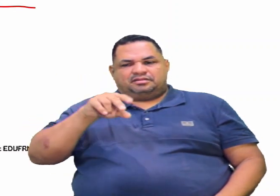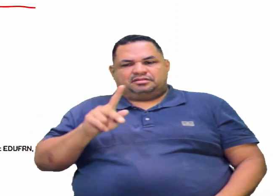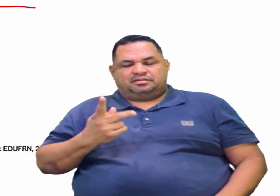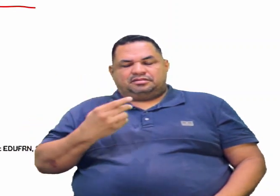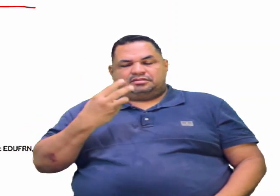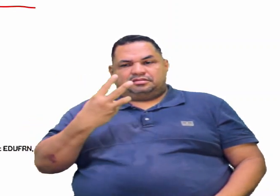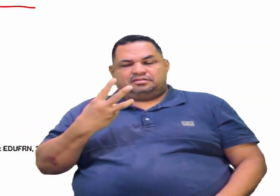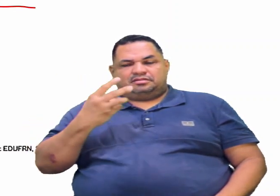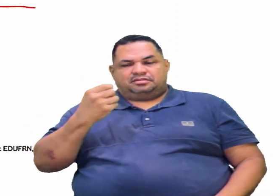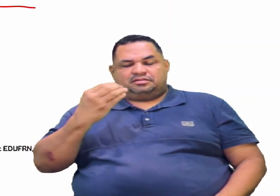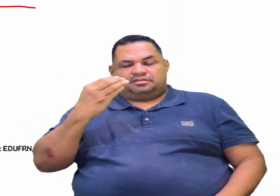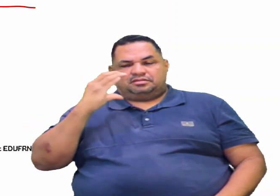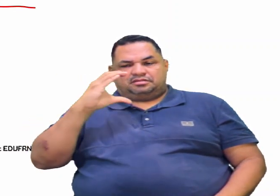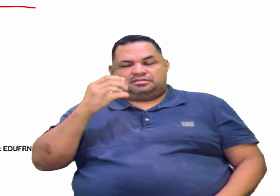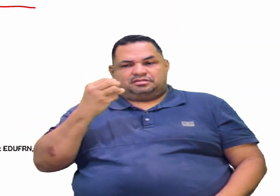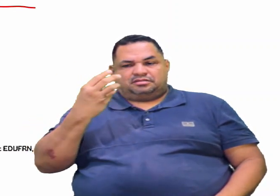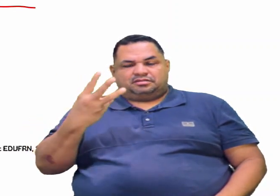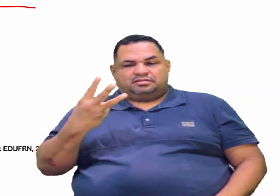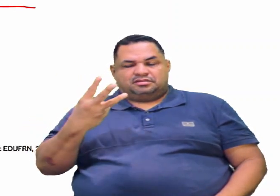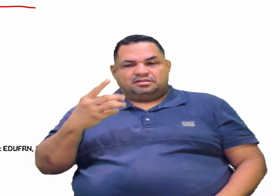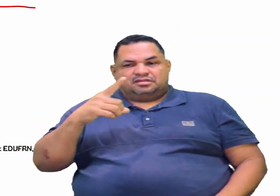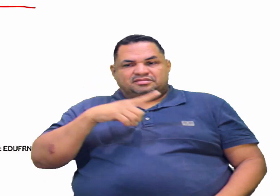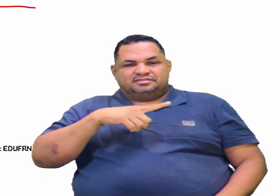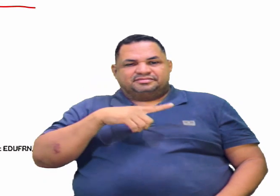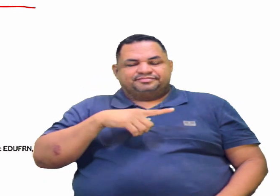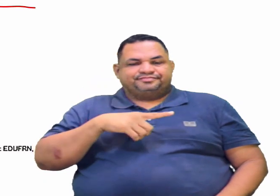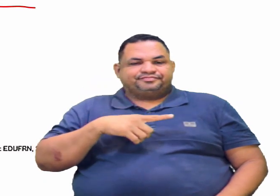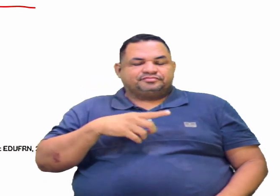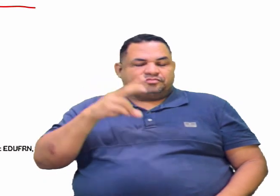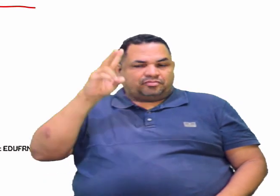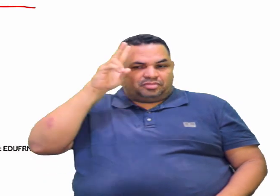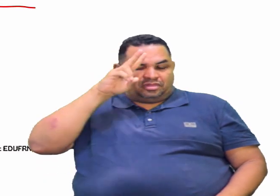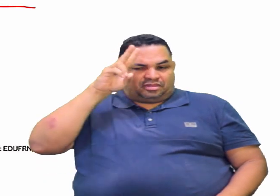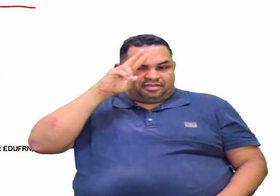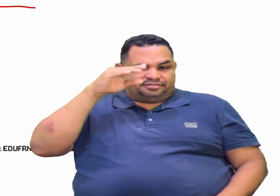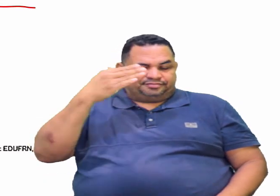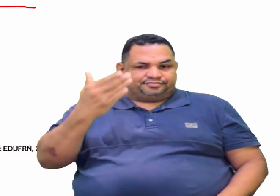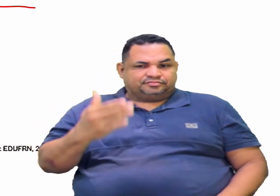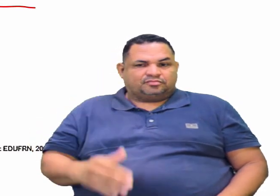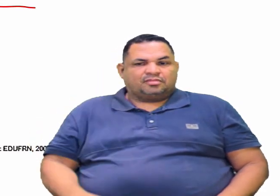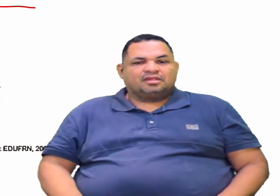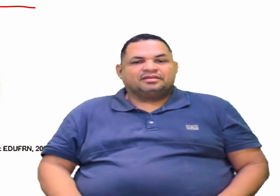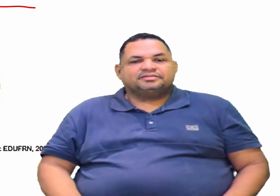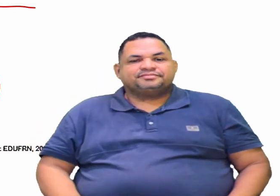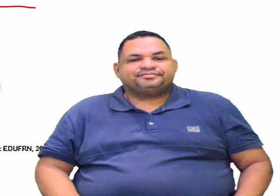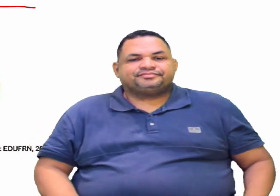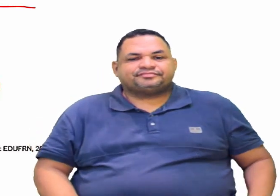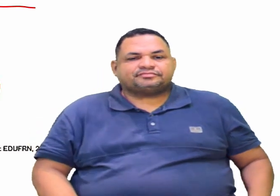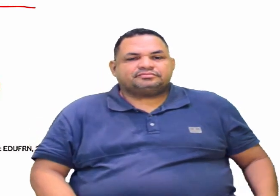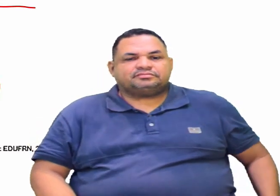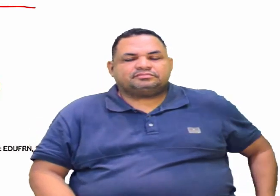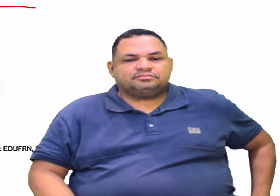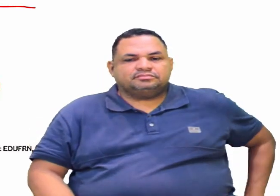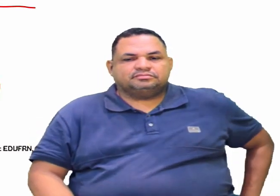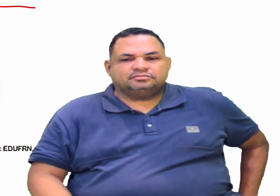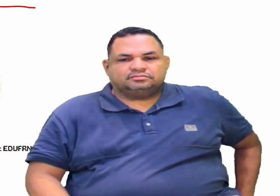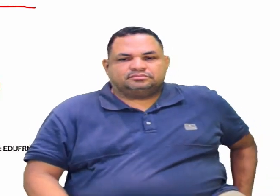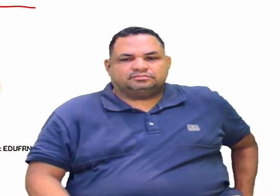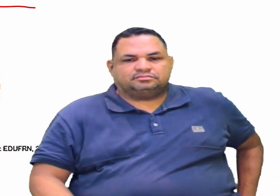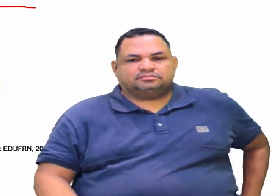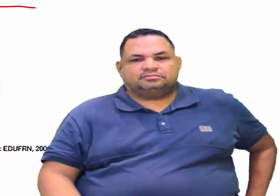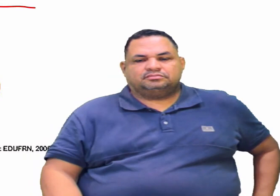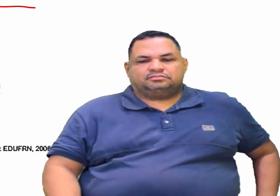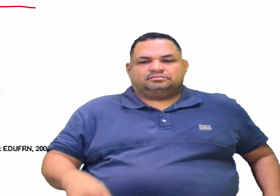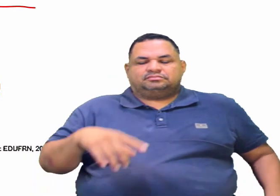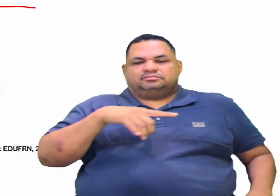nossa amina. Aqui também tem uma amina. Lembrando que essa daqui, ó, ela tá